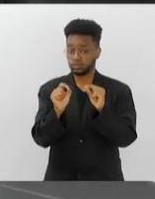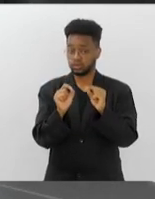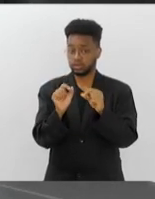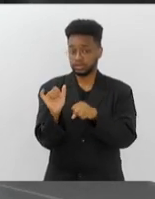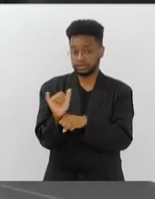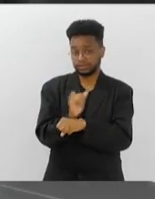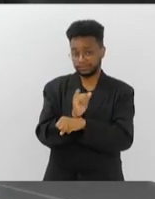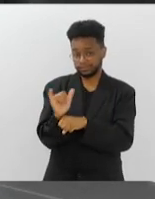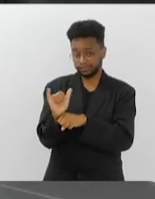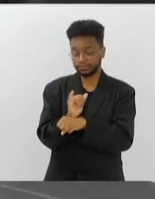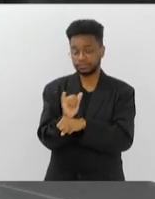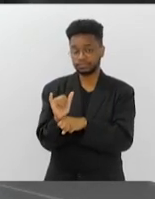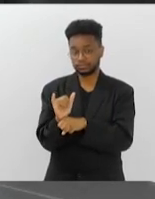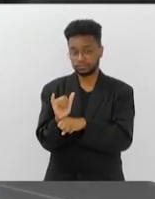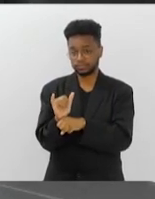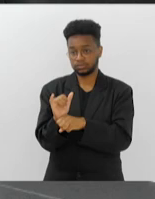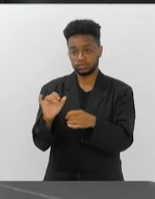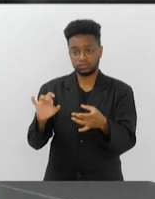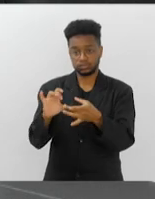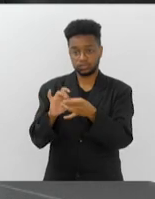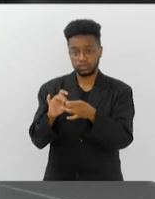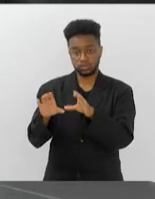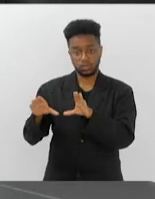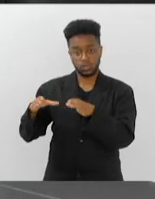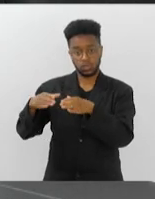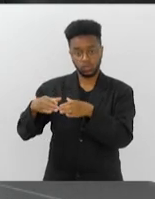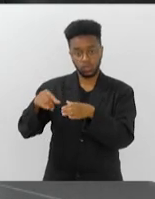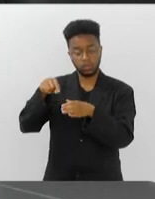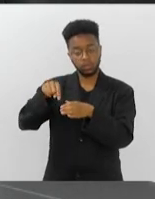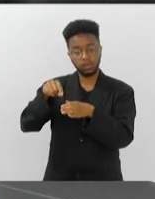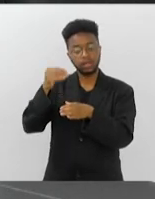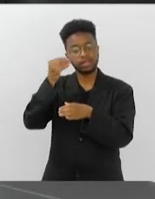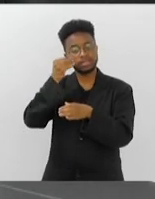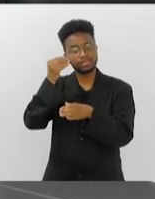ardil desses obsessores aí tentarem